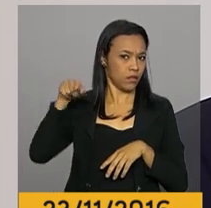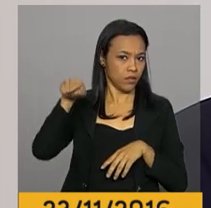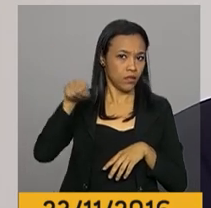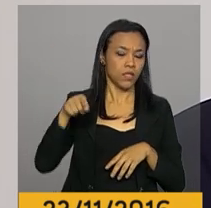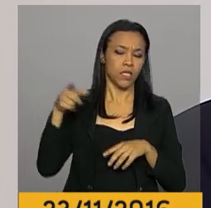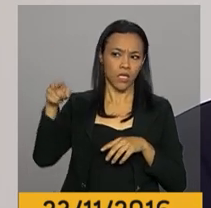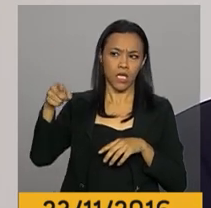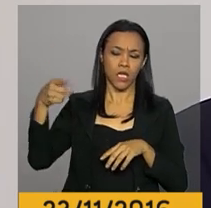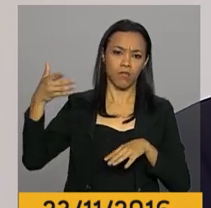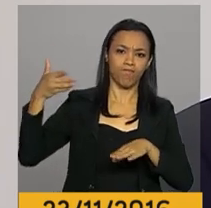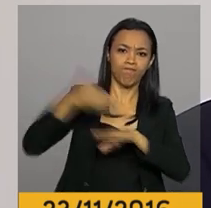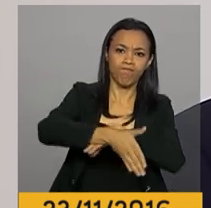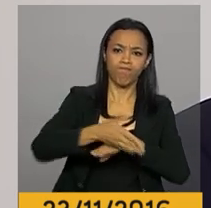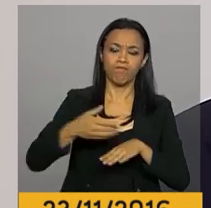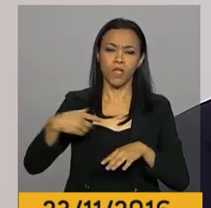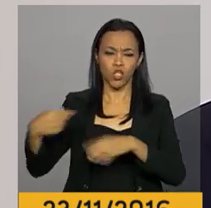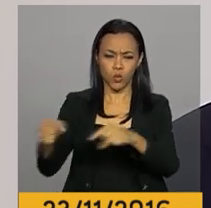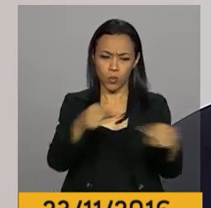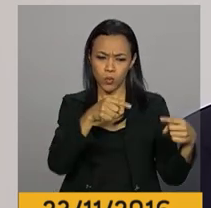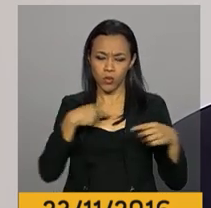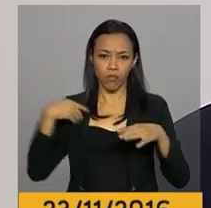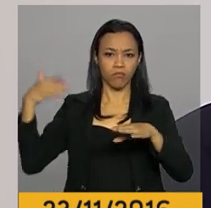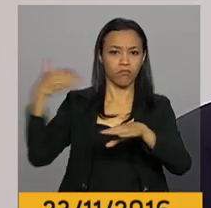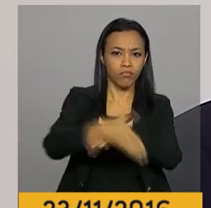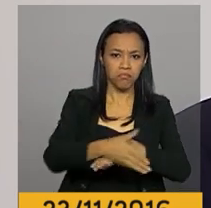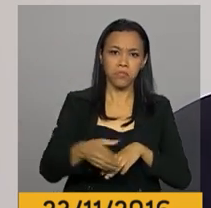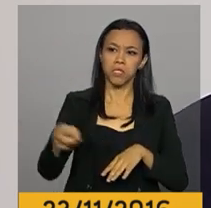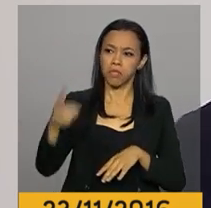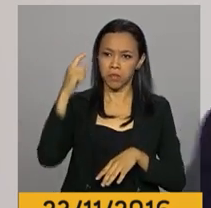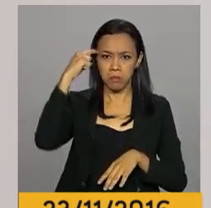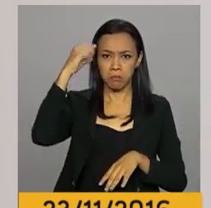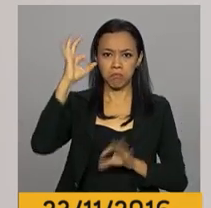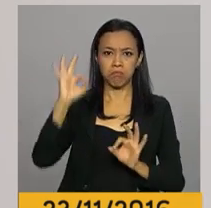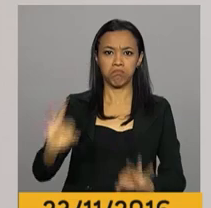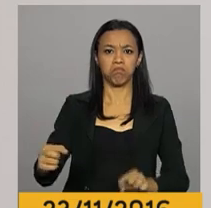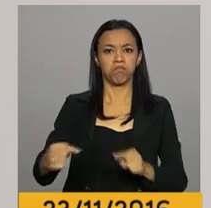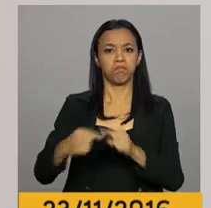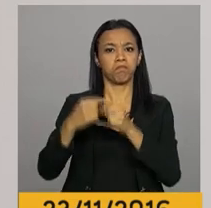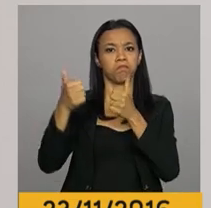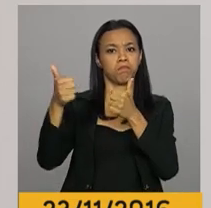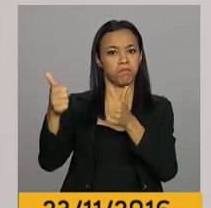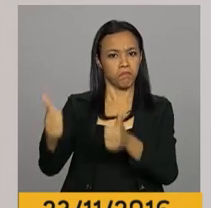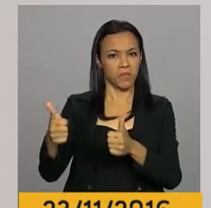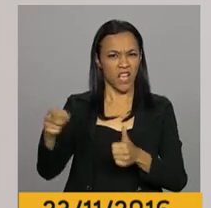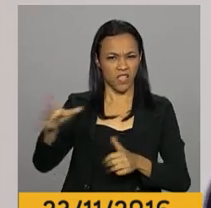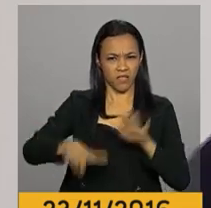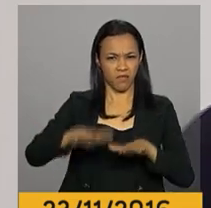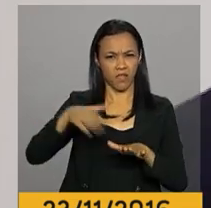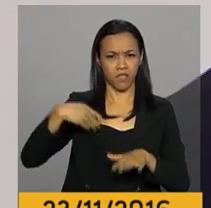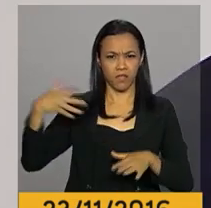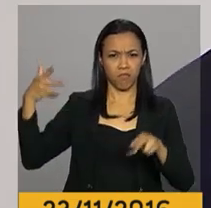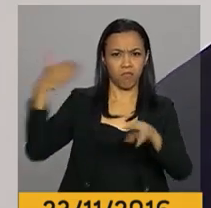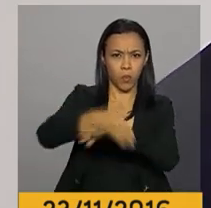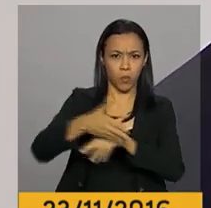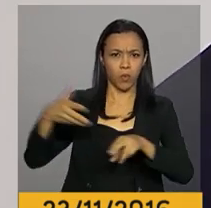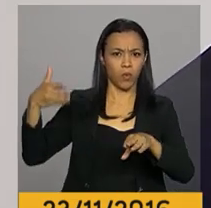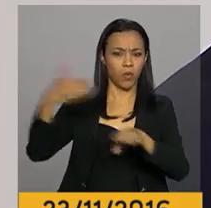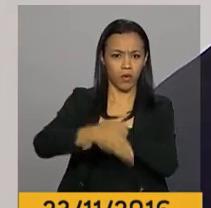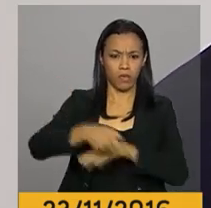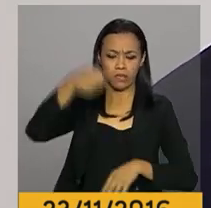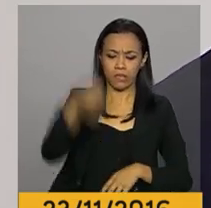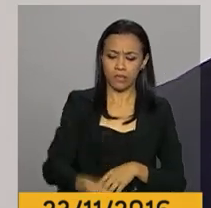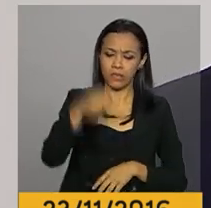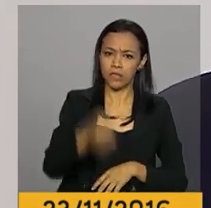intervenções sempre muito adequadas às vezes até muito muito rico rosa muito rigorosas